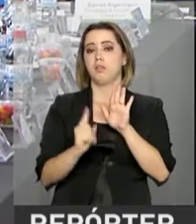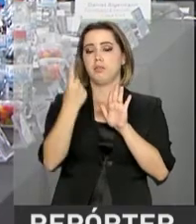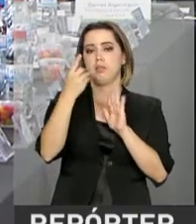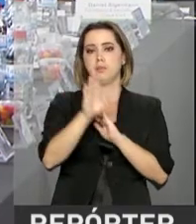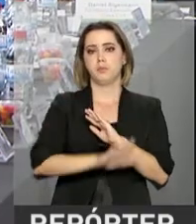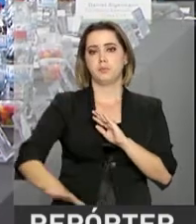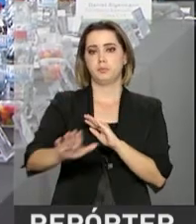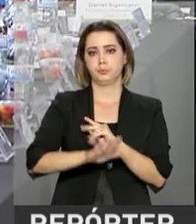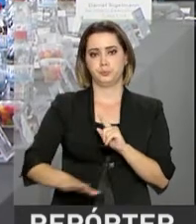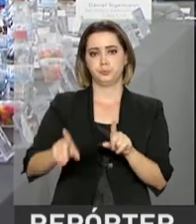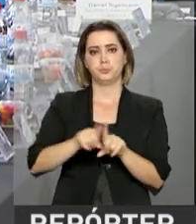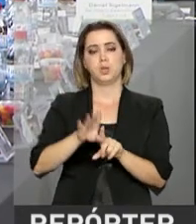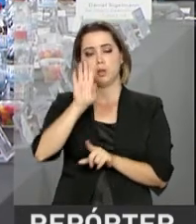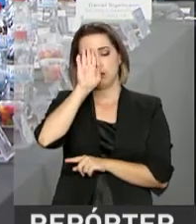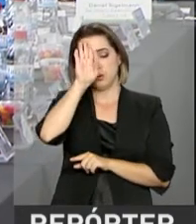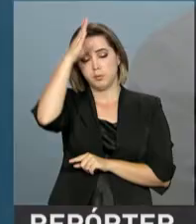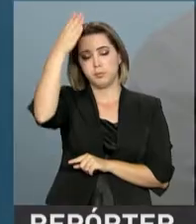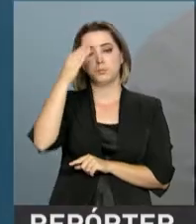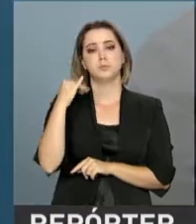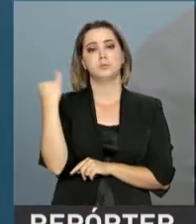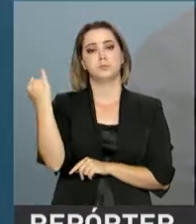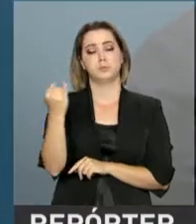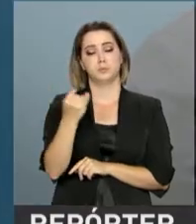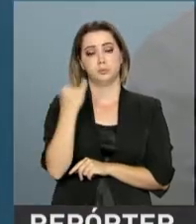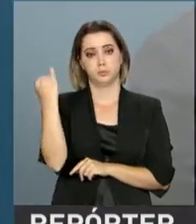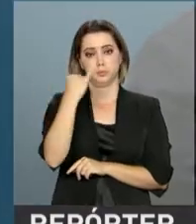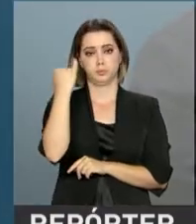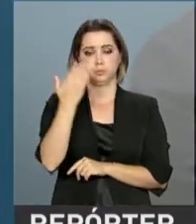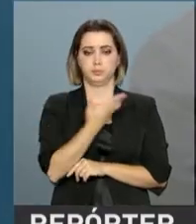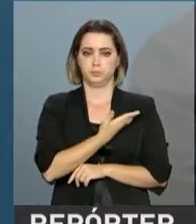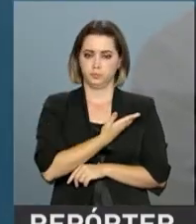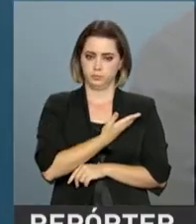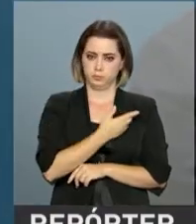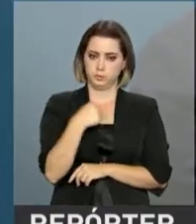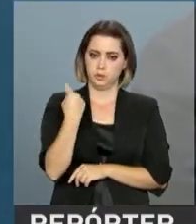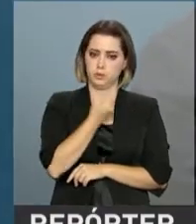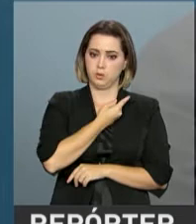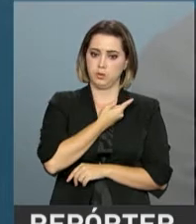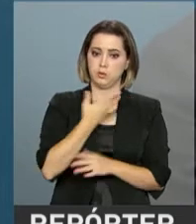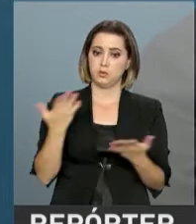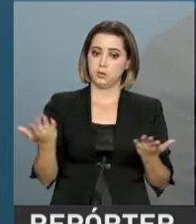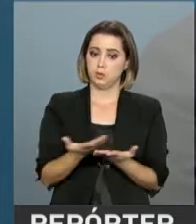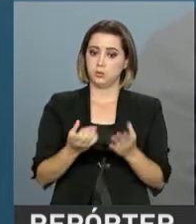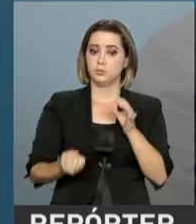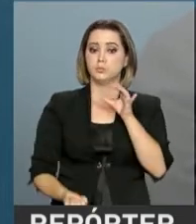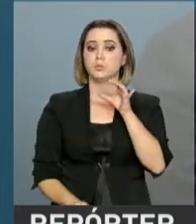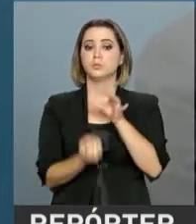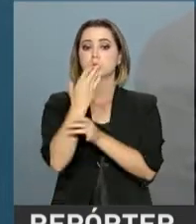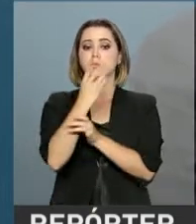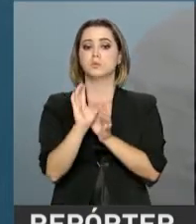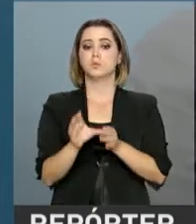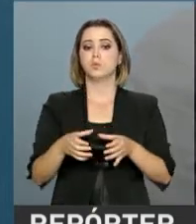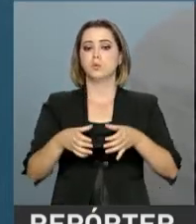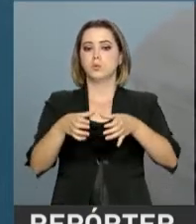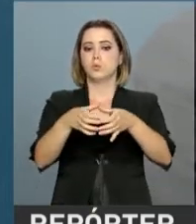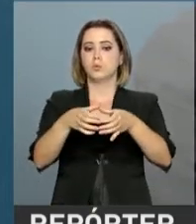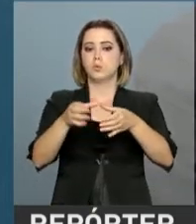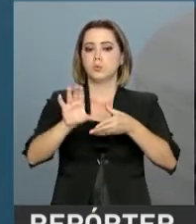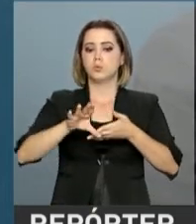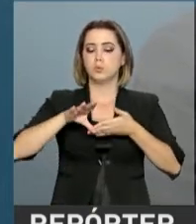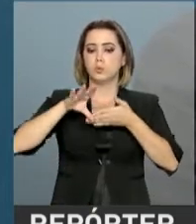prioridade segundo o presidente teme estamos criando hoje em atendimento à recomendação do conselho o comitê intersetorial